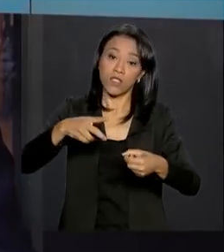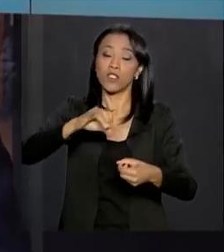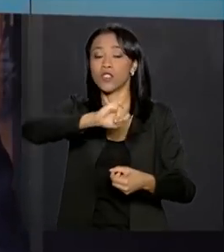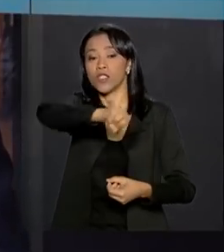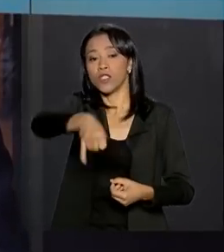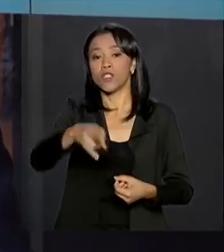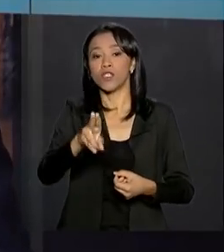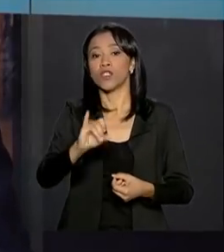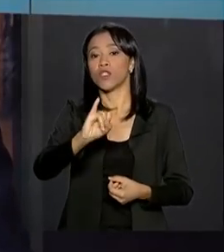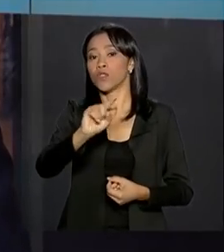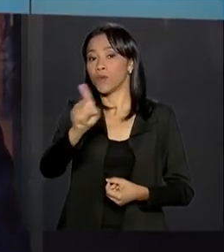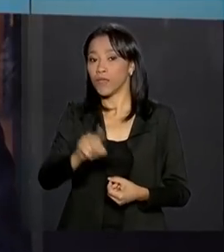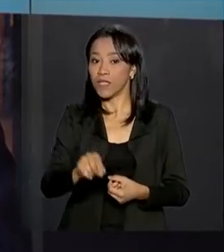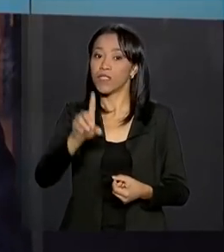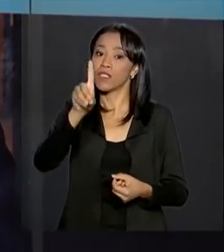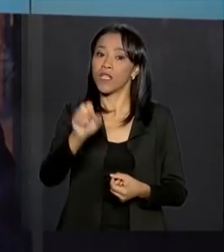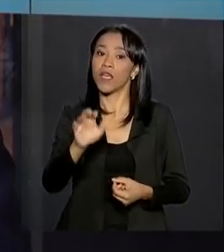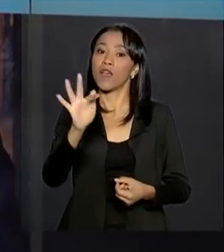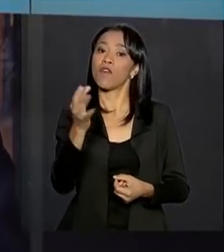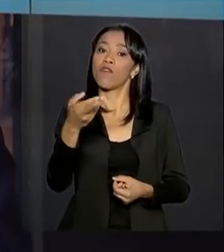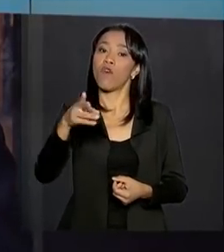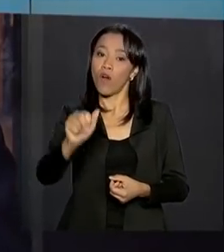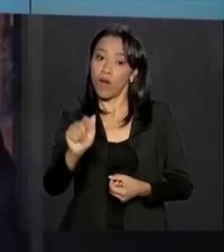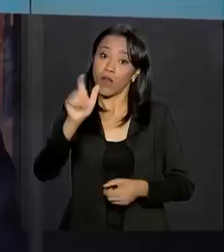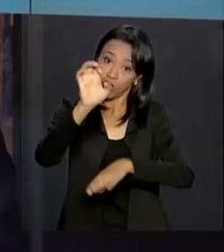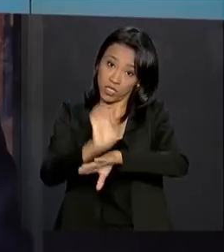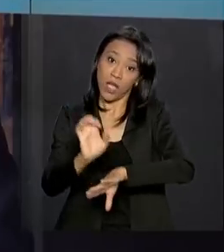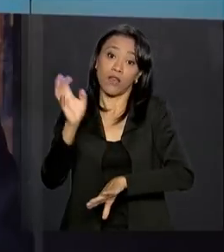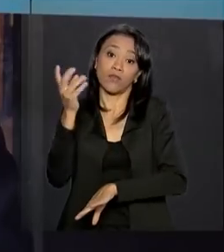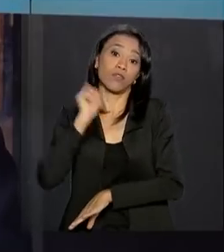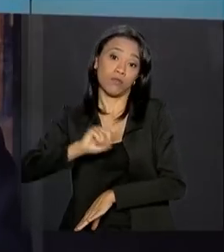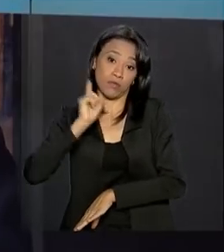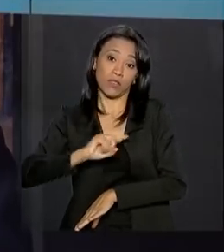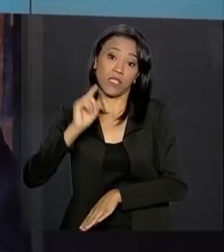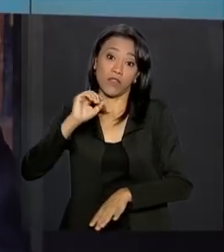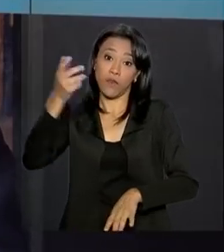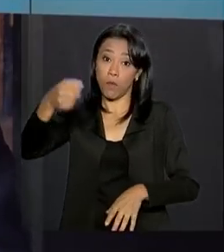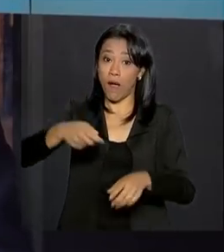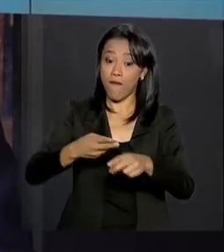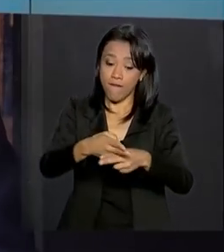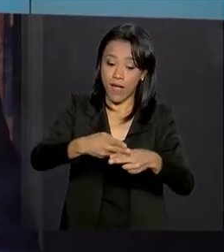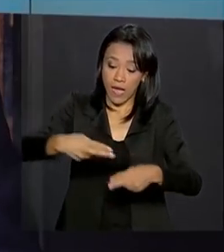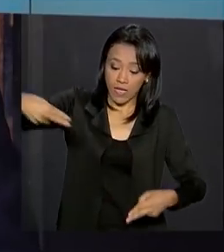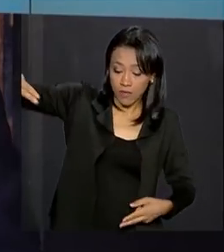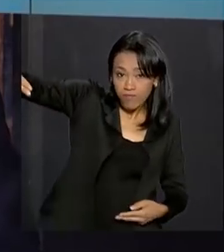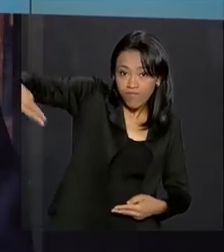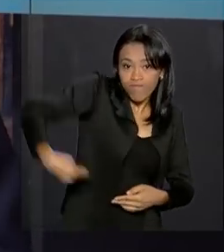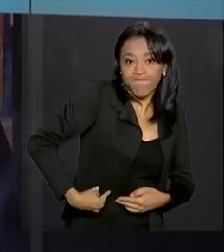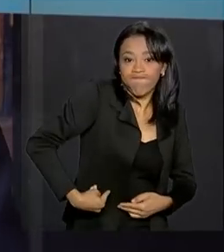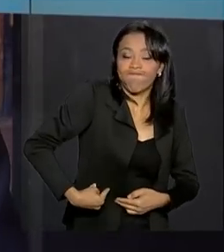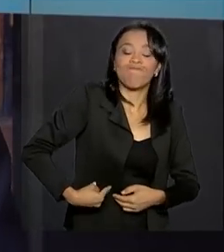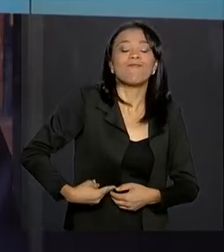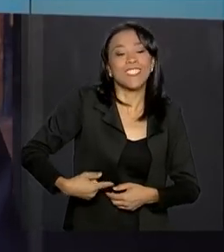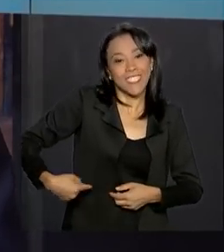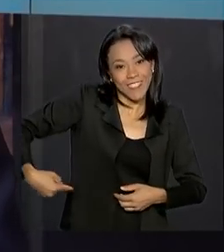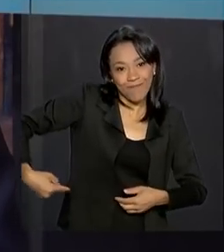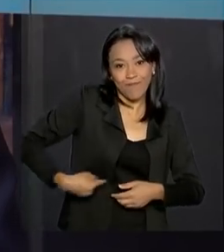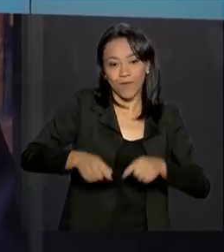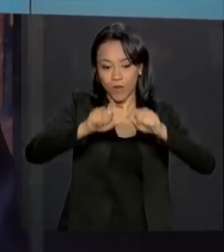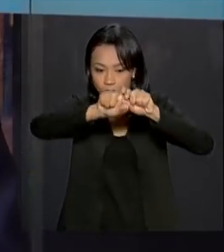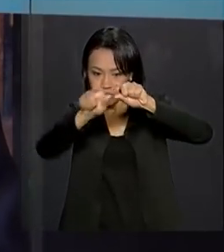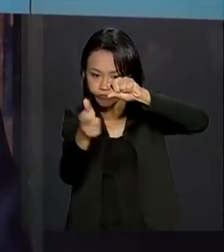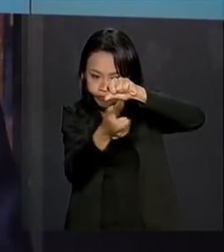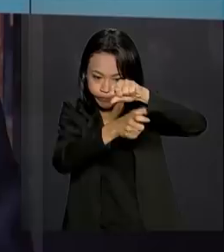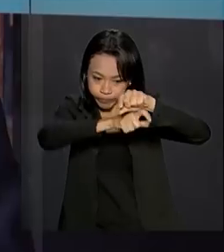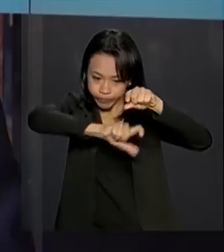condição de candidato à presidência da República. A facada que ele levou perfurou o intestino grosso, o